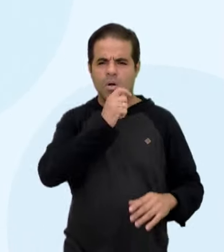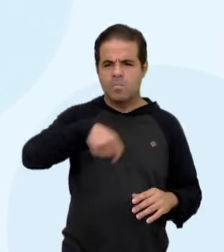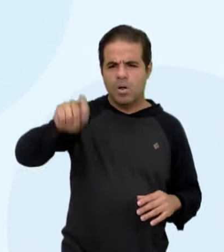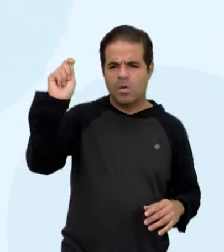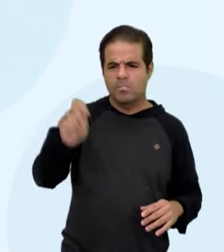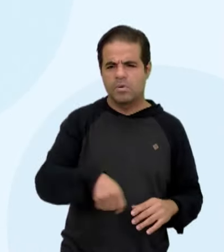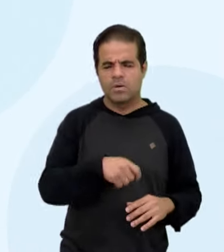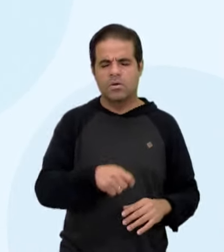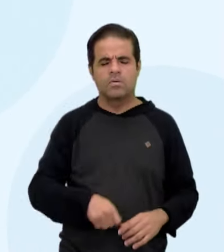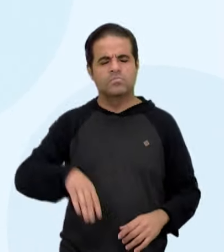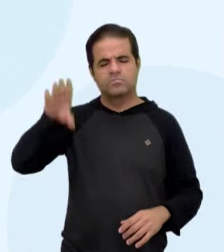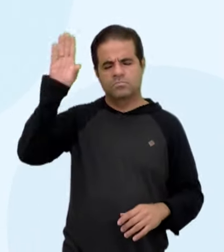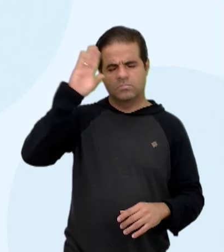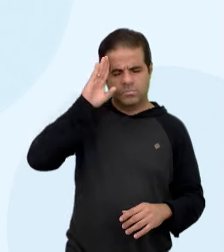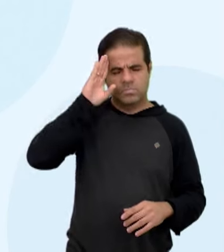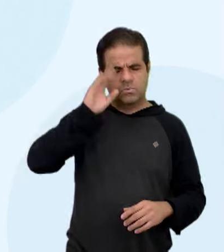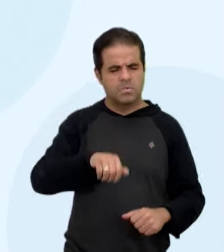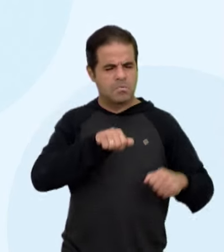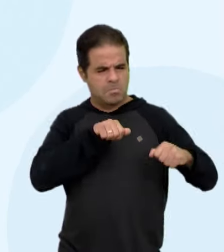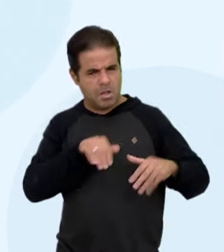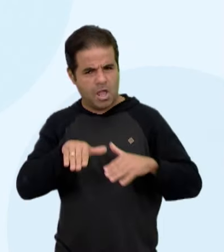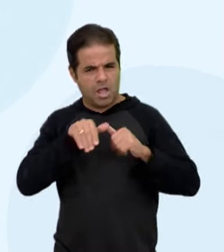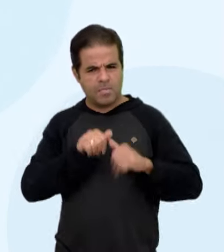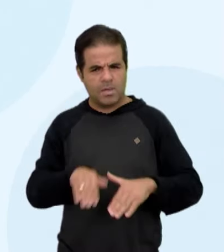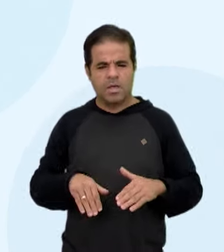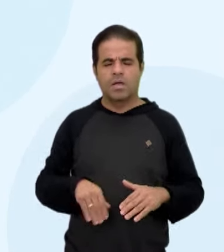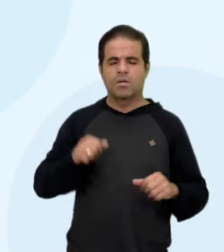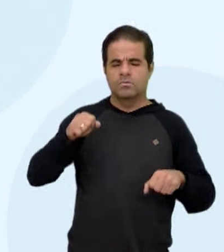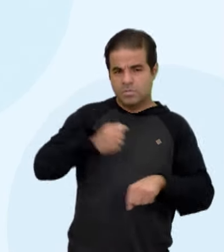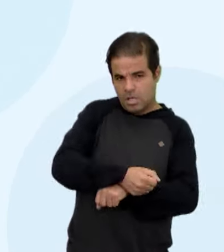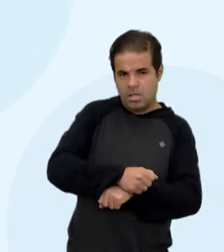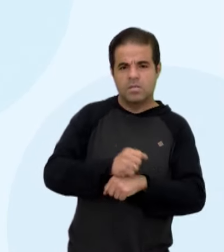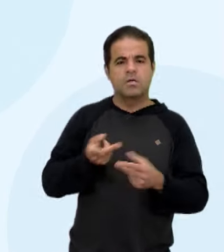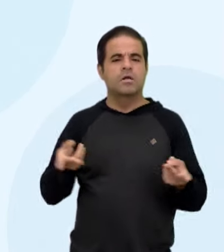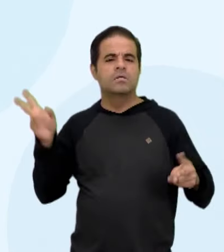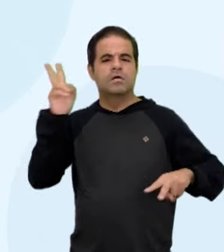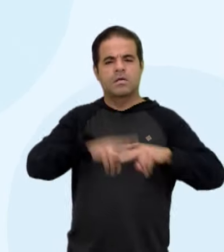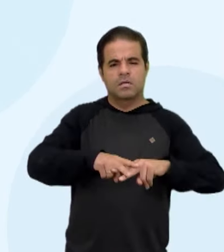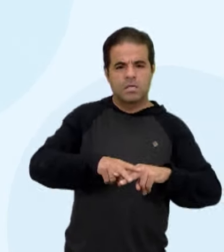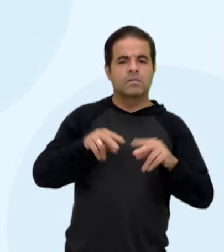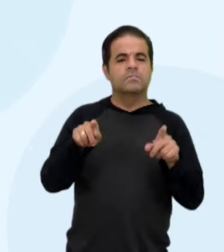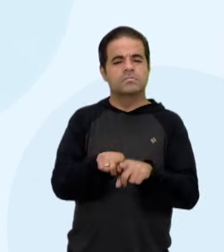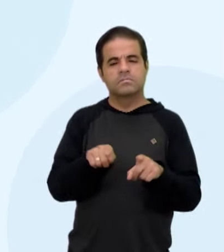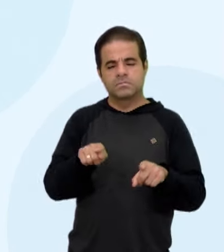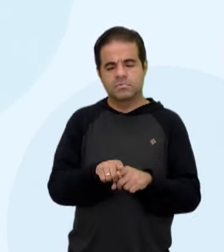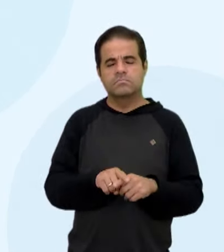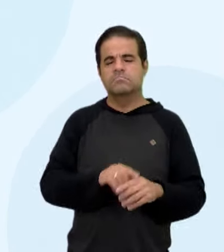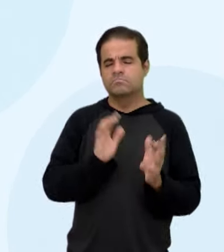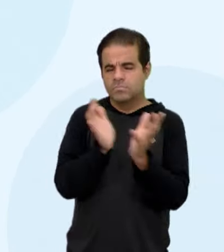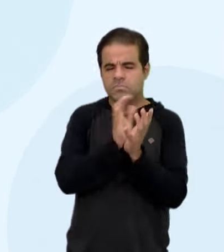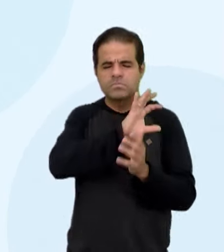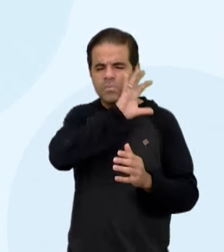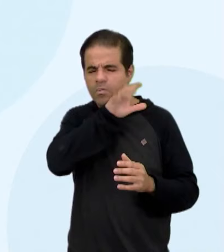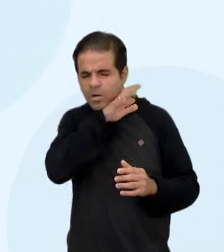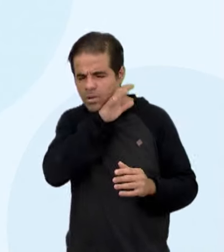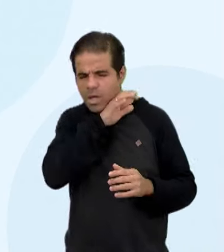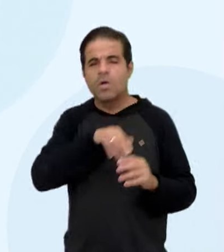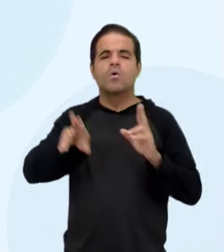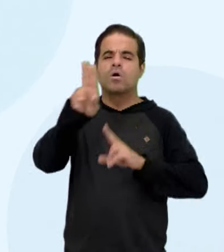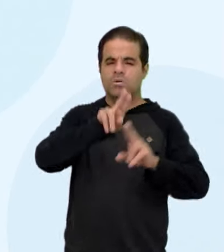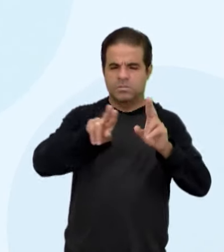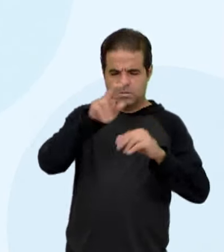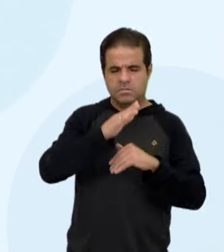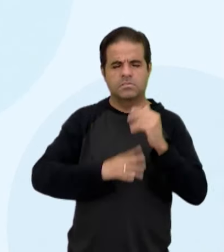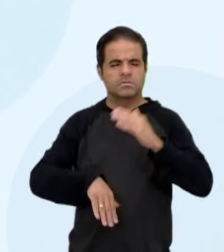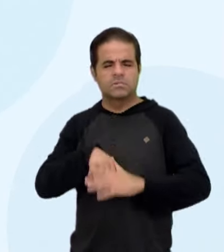os soldados, os escravizados, os prisioneiros e até mesmo animais que eram utilizados aí